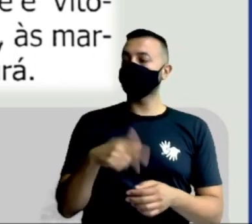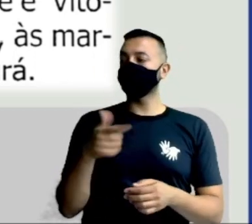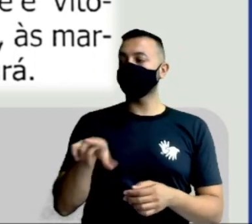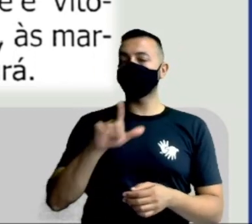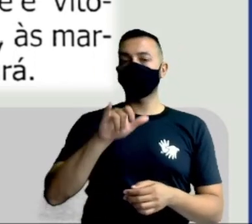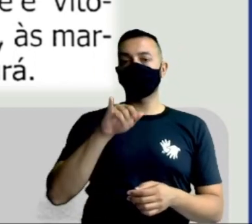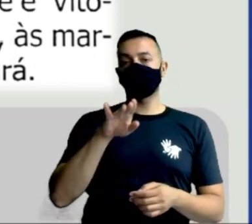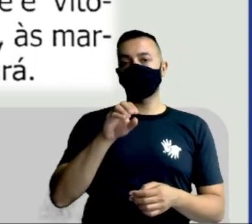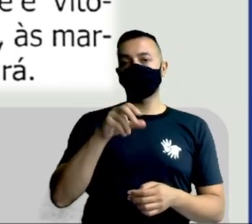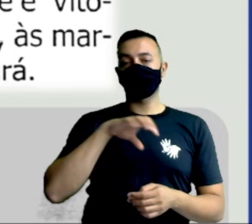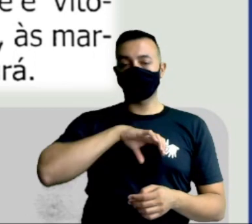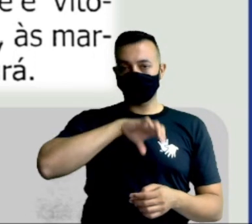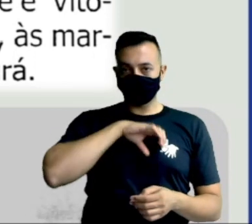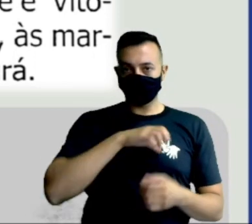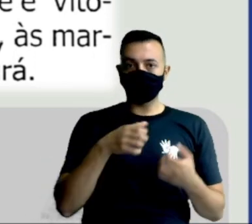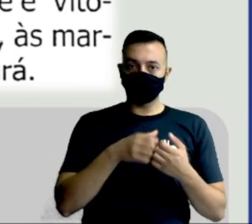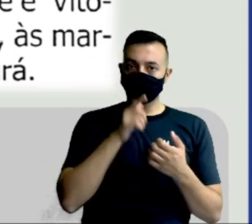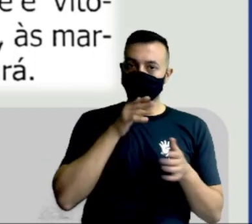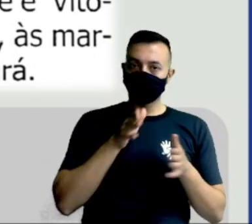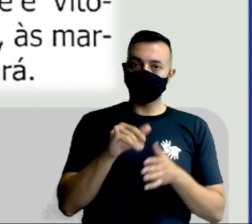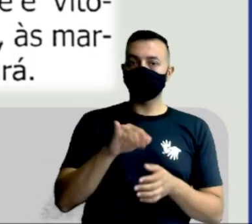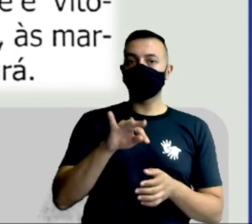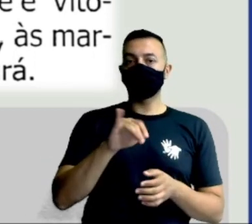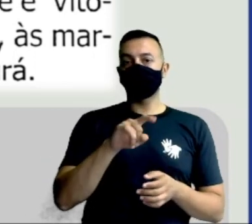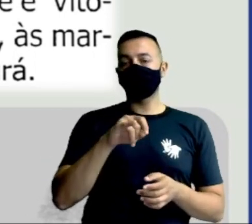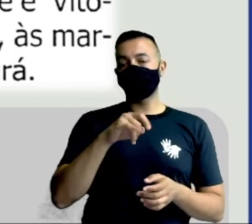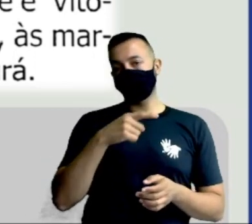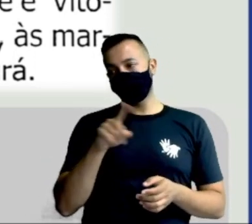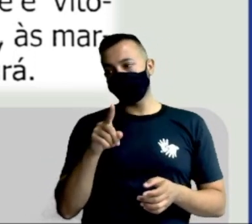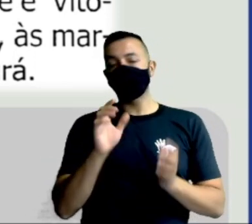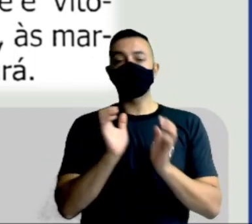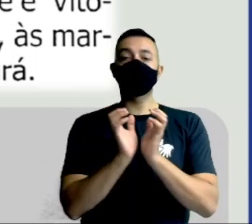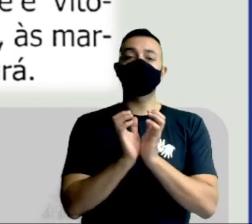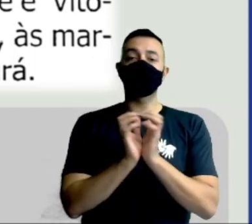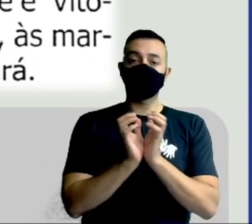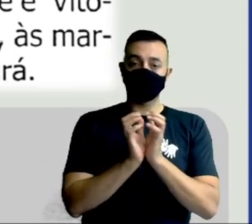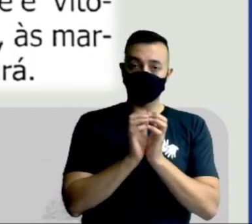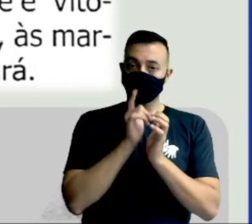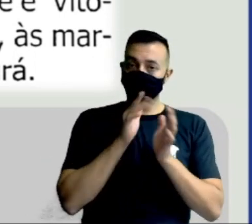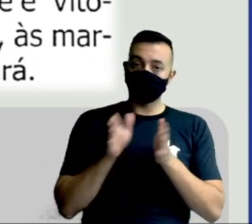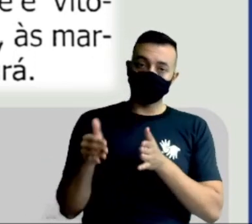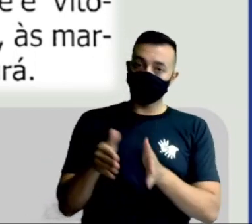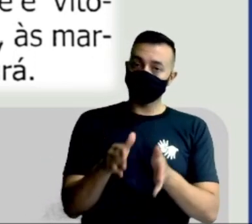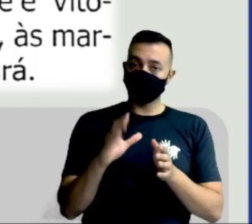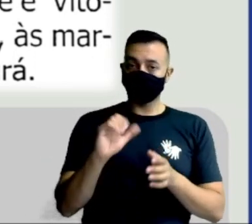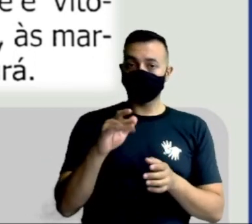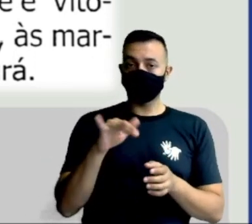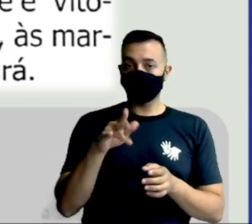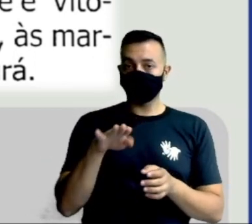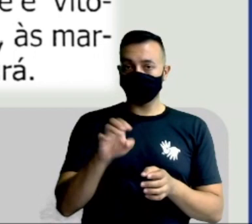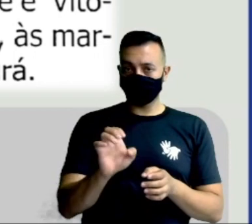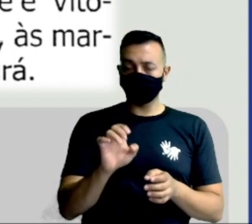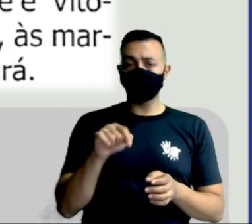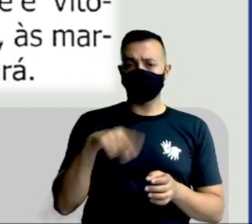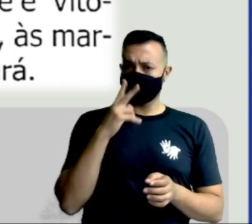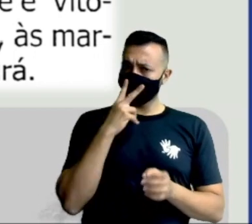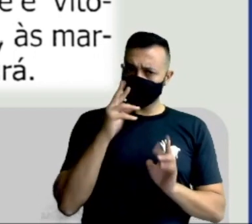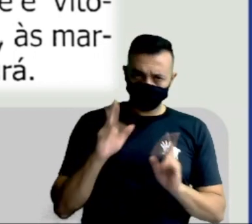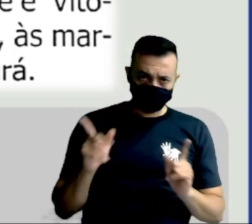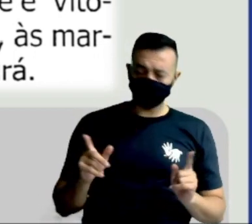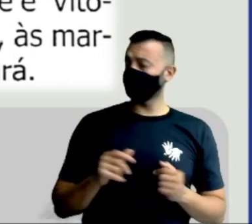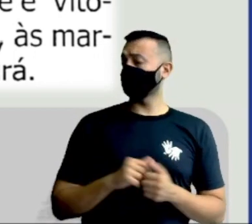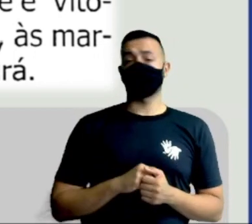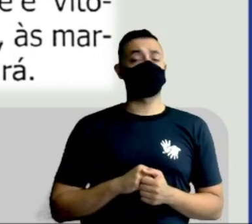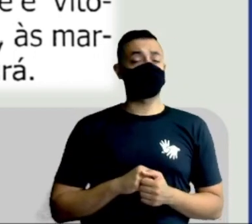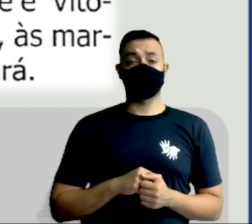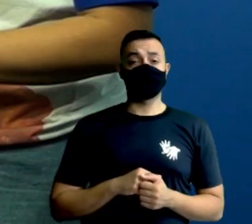Lisboa, capital de Portugal, à beira do rio Tejo. E Recife, na borda do rio Capibaribe. E seria diferente com Vitória de Santo Antão?